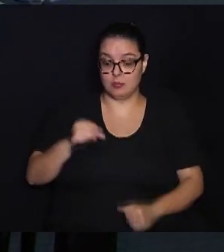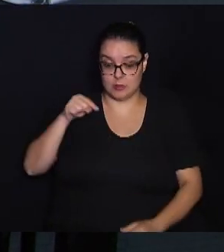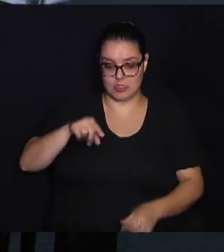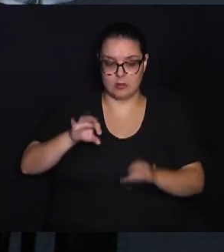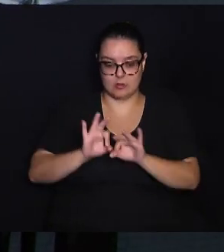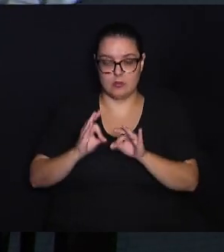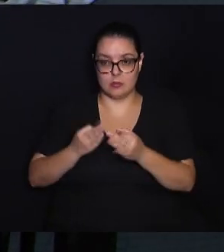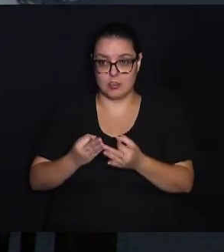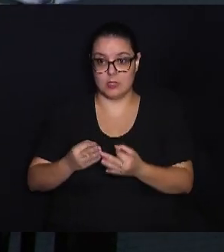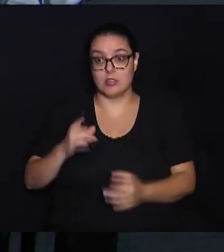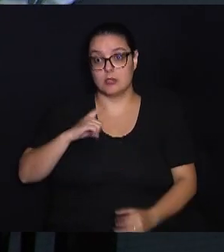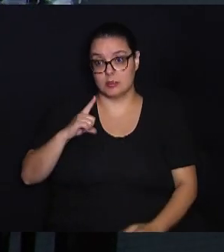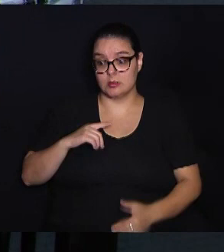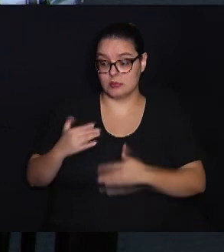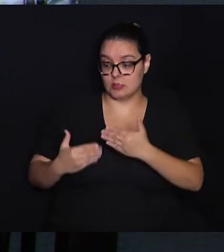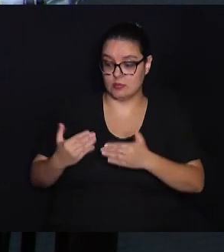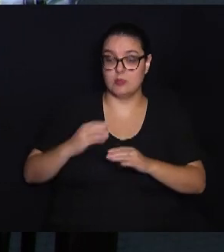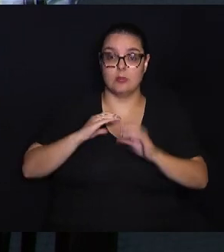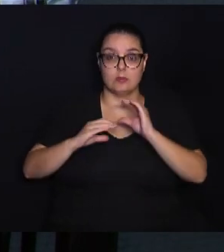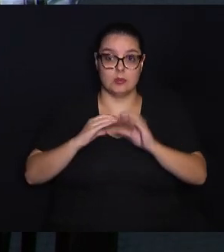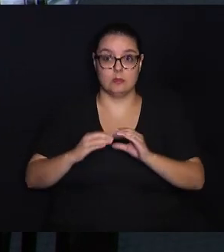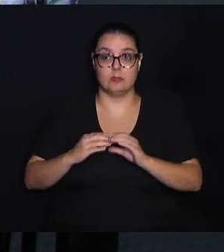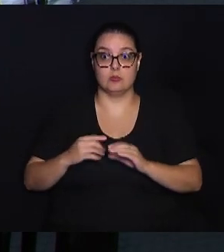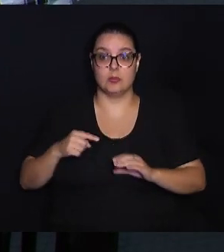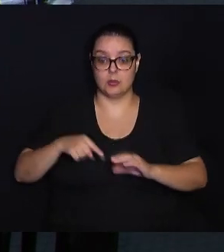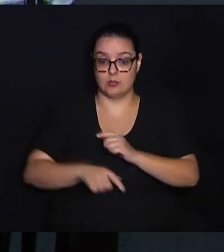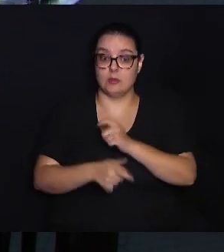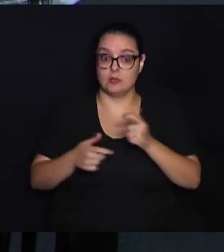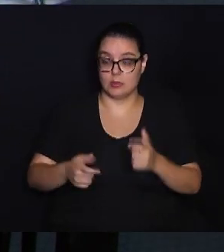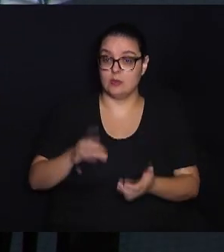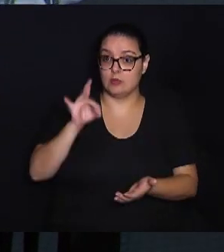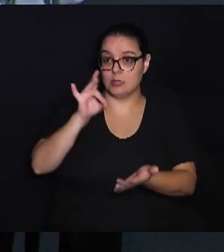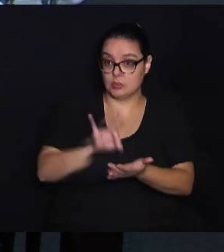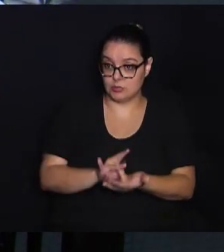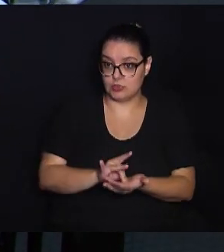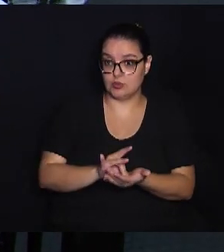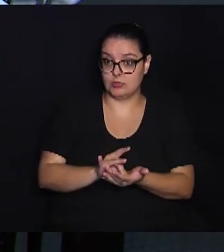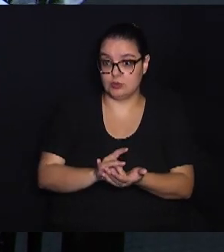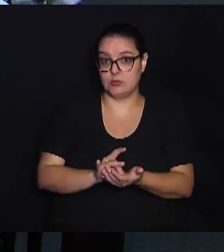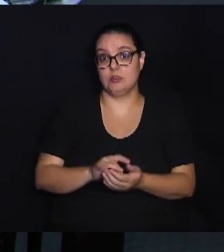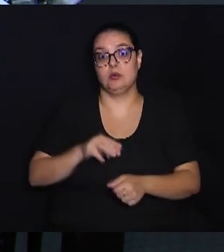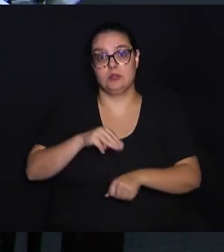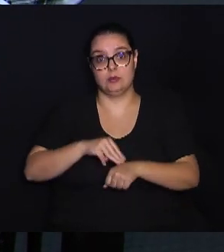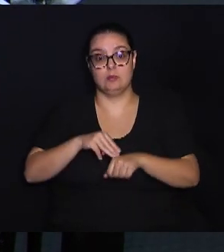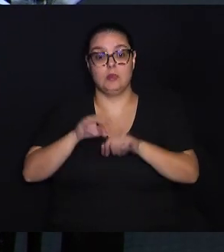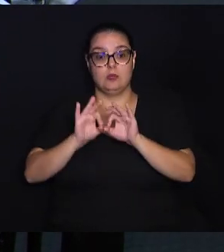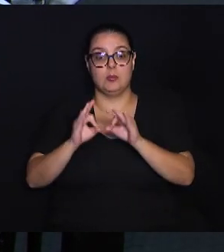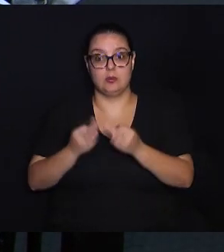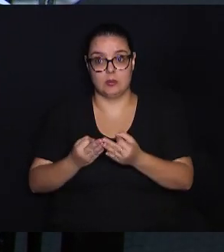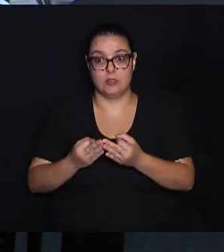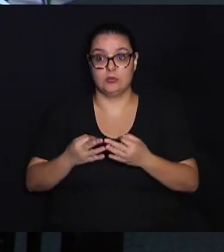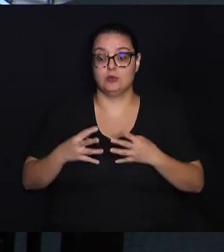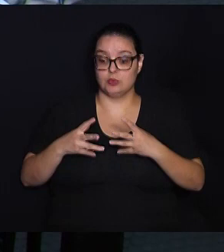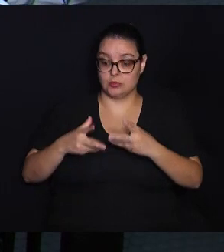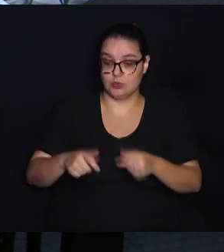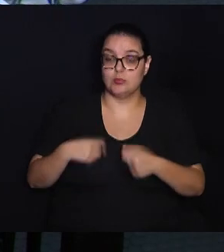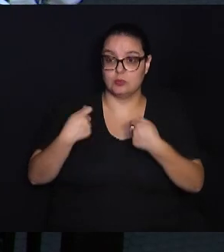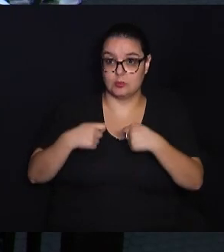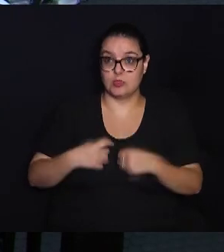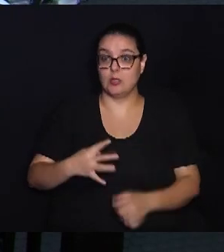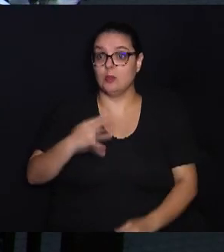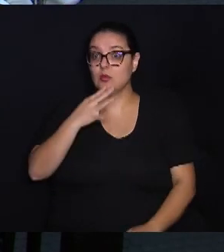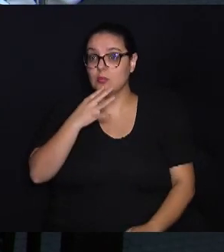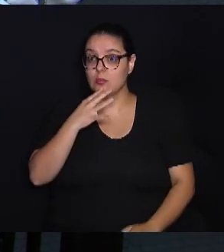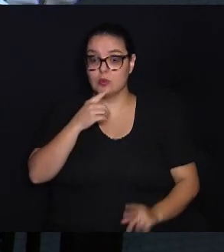para aquela família é que haja um processo de comunicação muito intensa e muito verdadeira entre os membros dessa família. Todo mundo